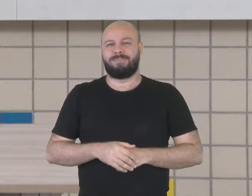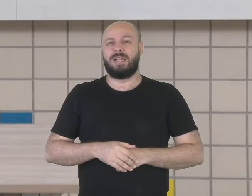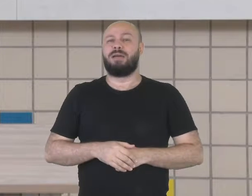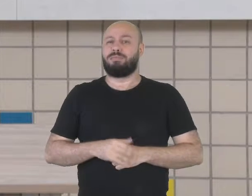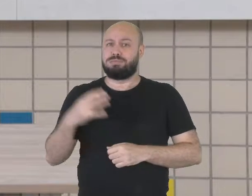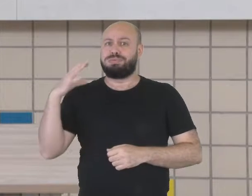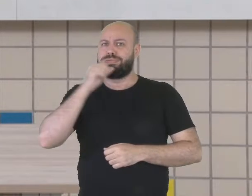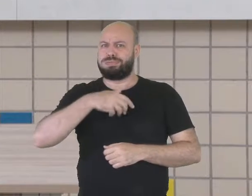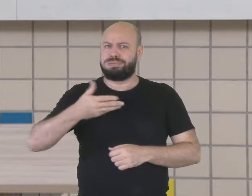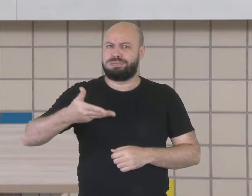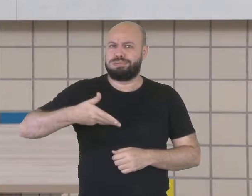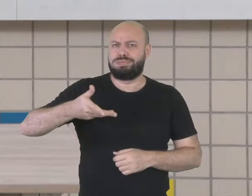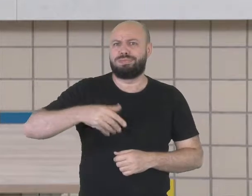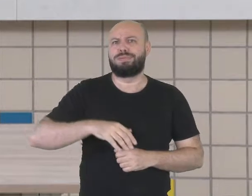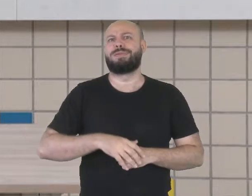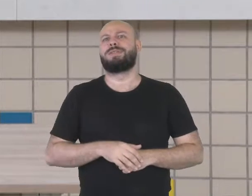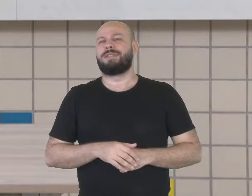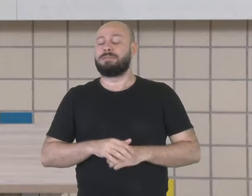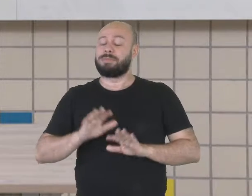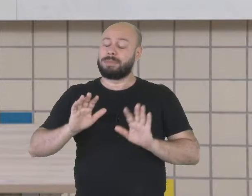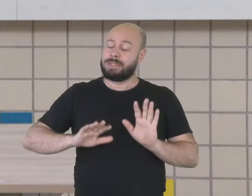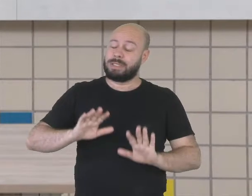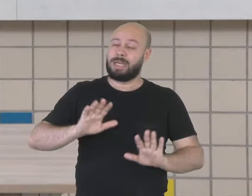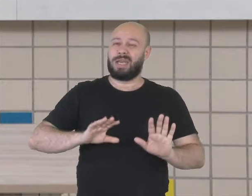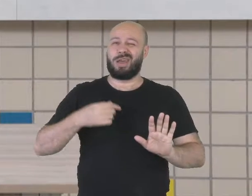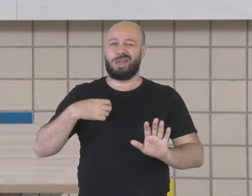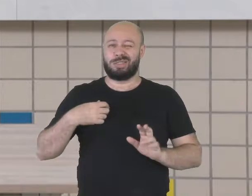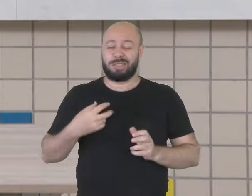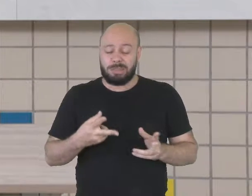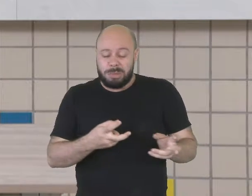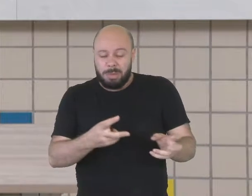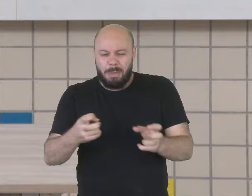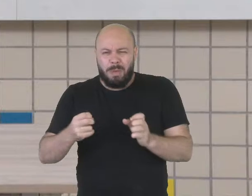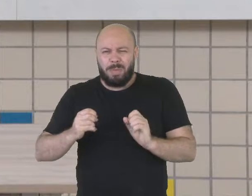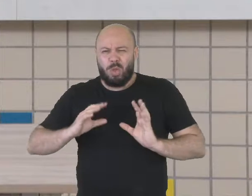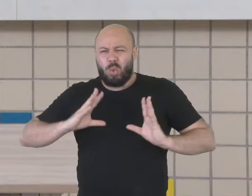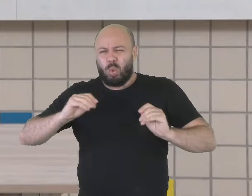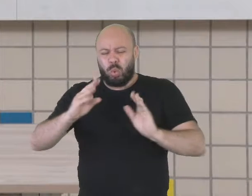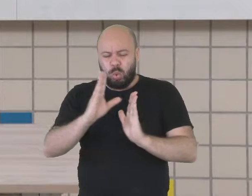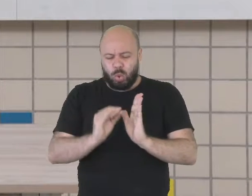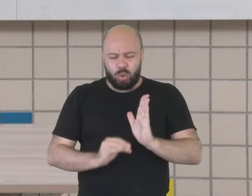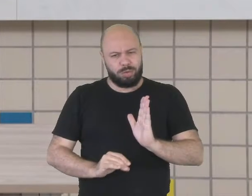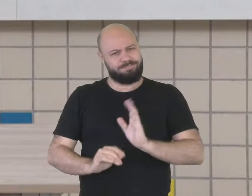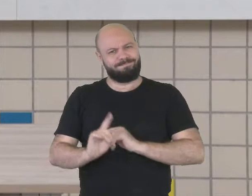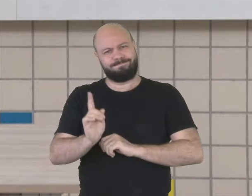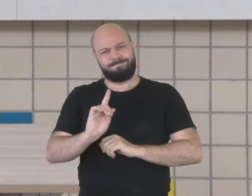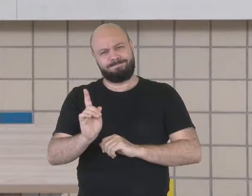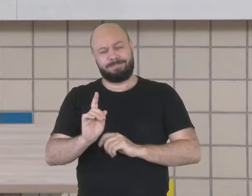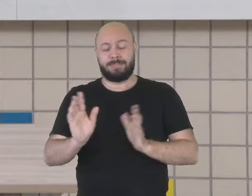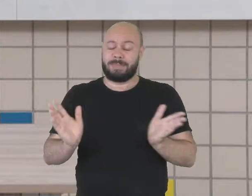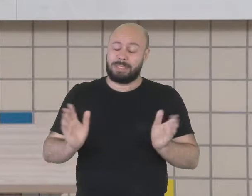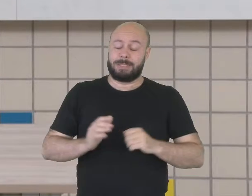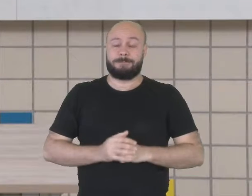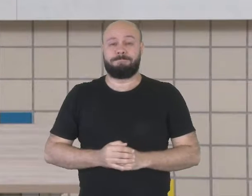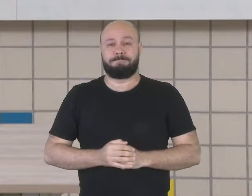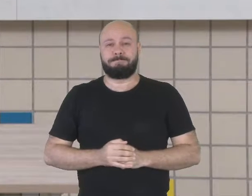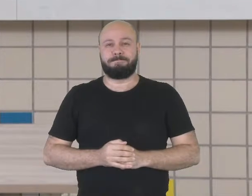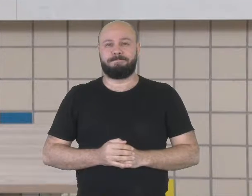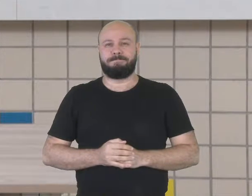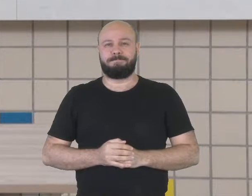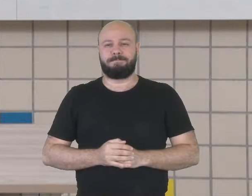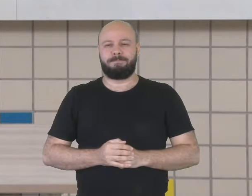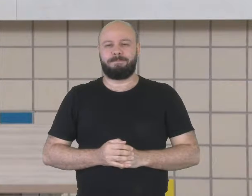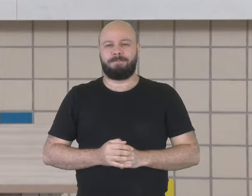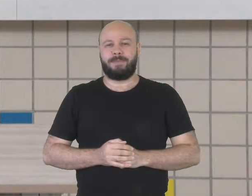corrido e, em geral, nós não conseguimos explorar bem todos os conteúdos desse nosso ano letivo.